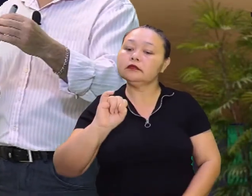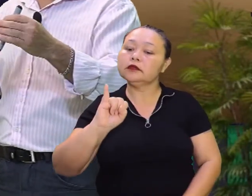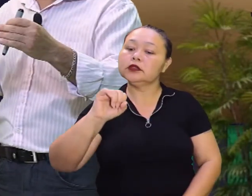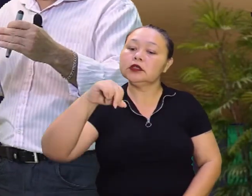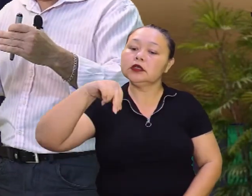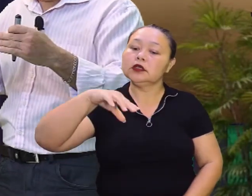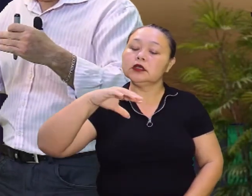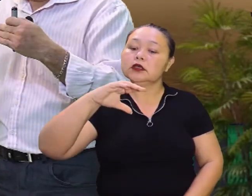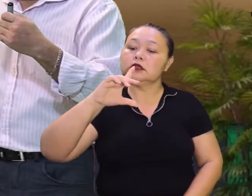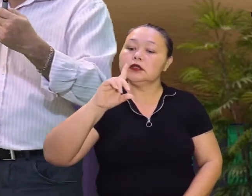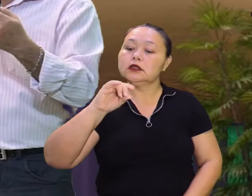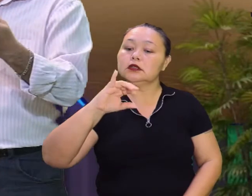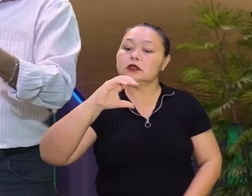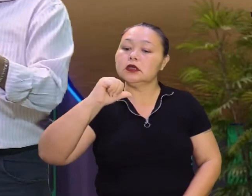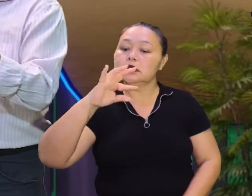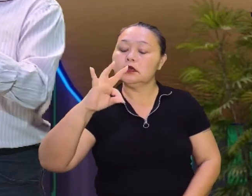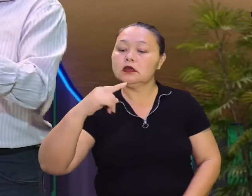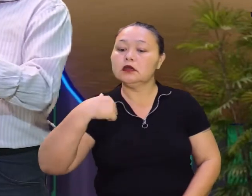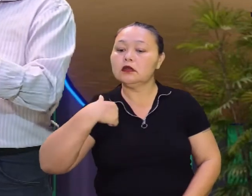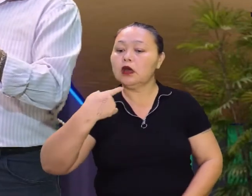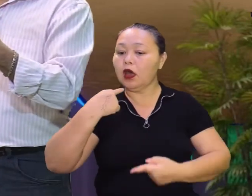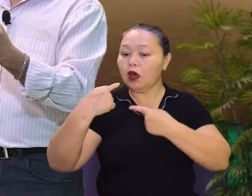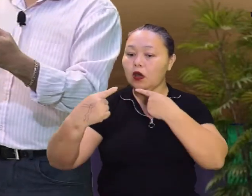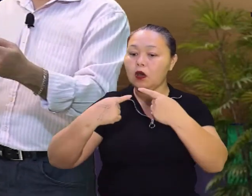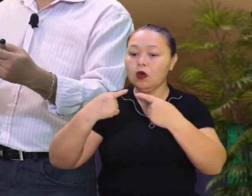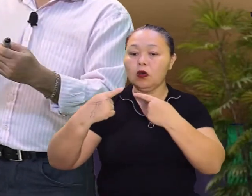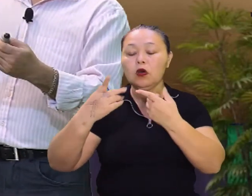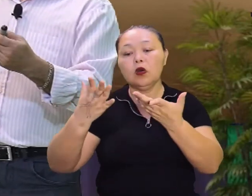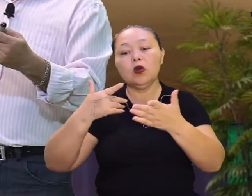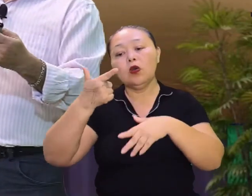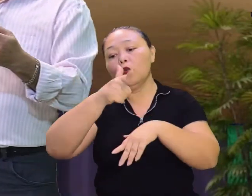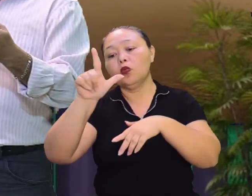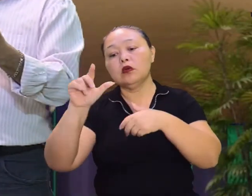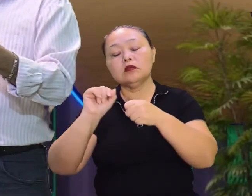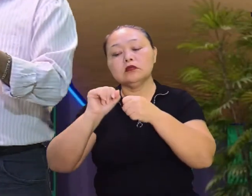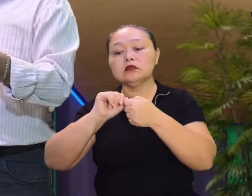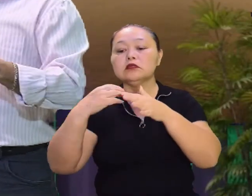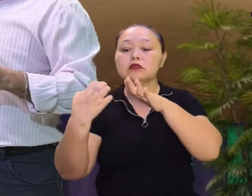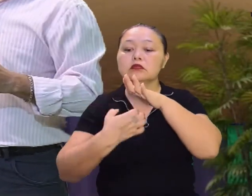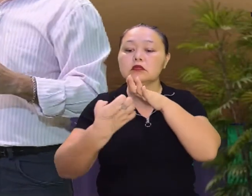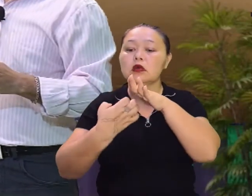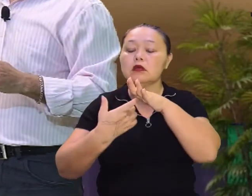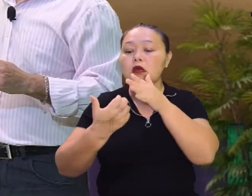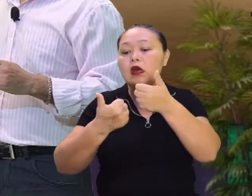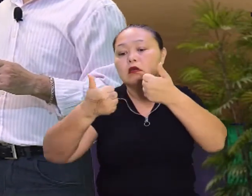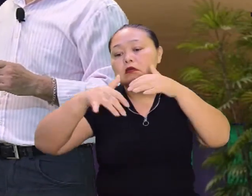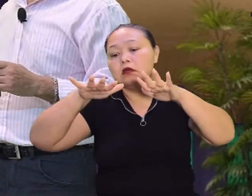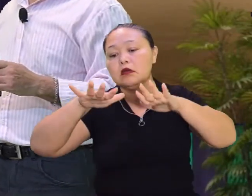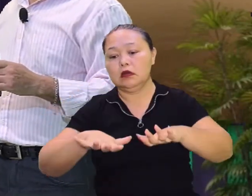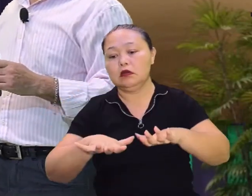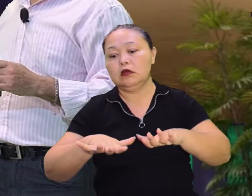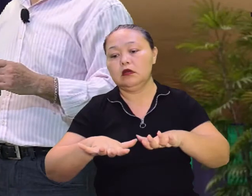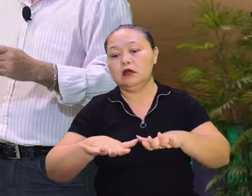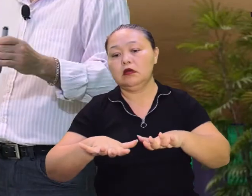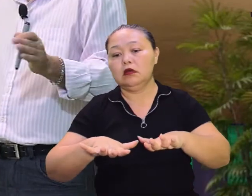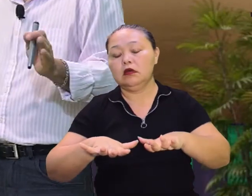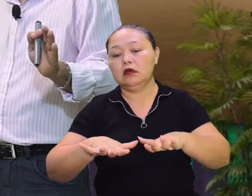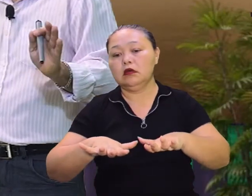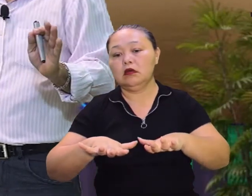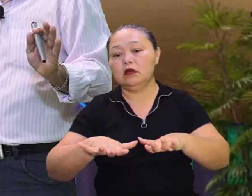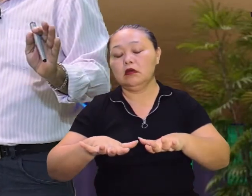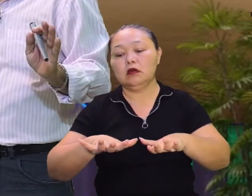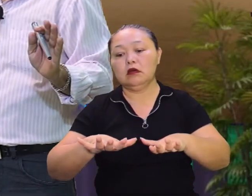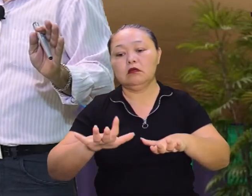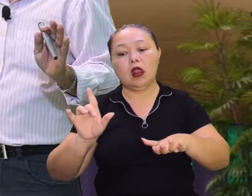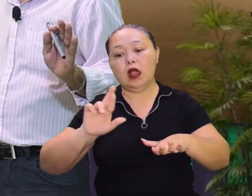é um argumento para que algumas multinacionais não se instalem em um país. Porque para